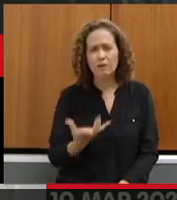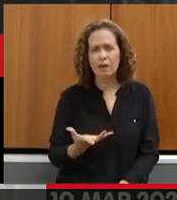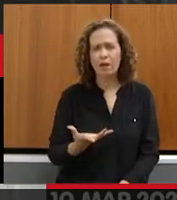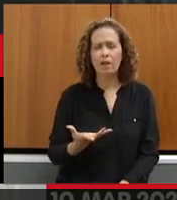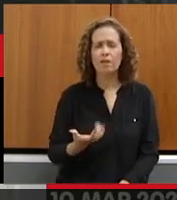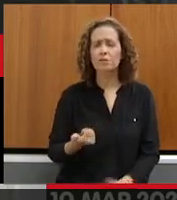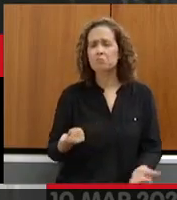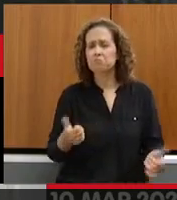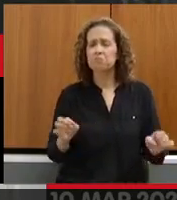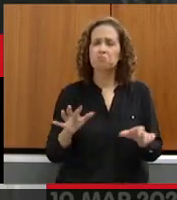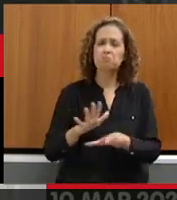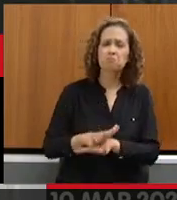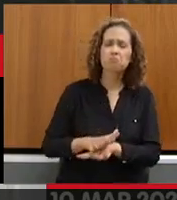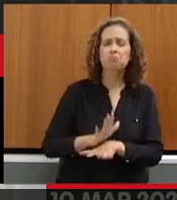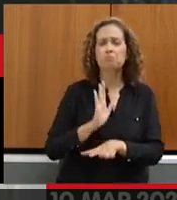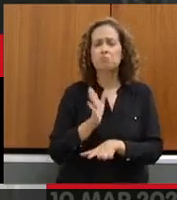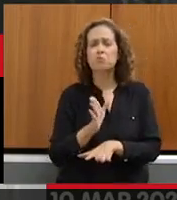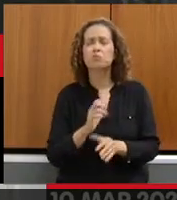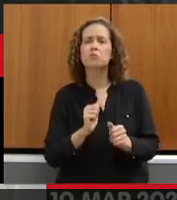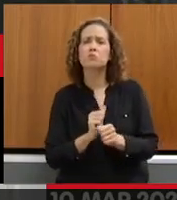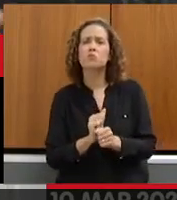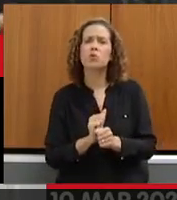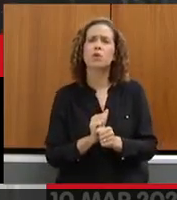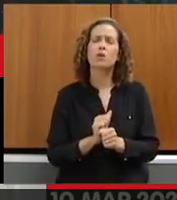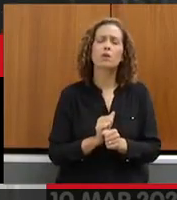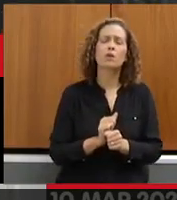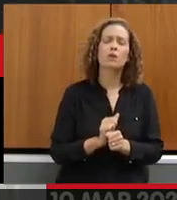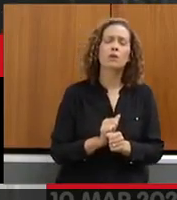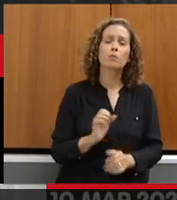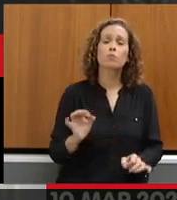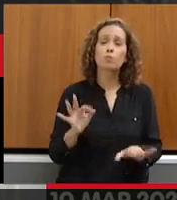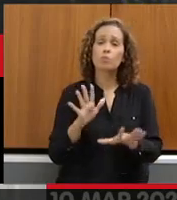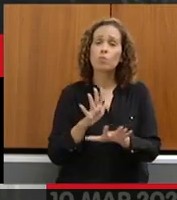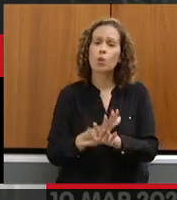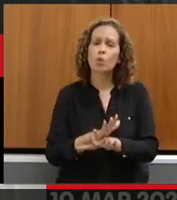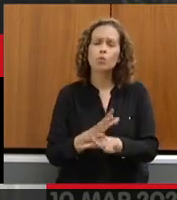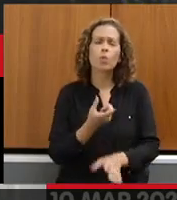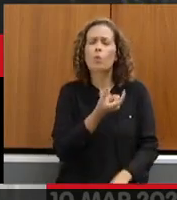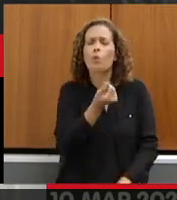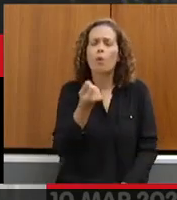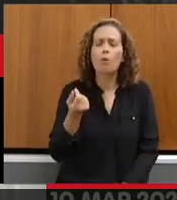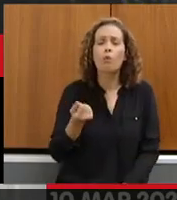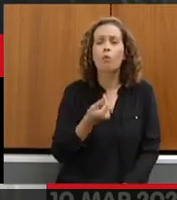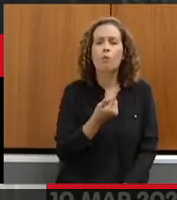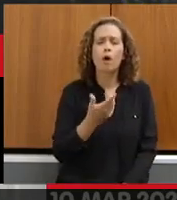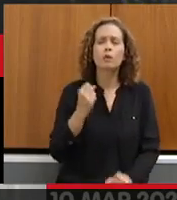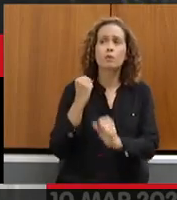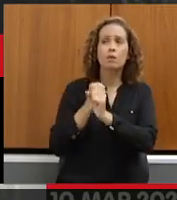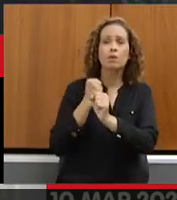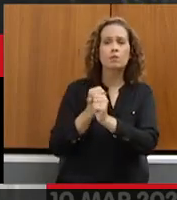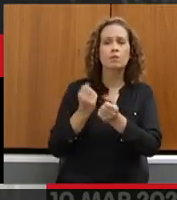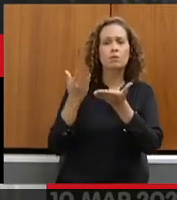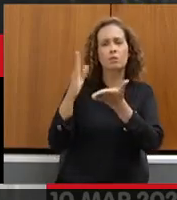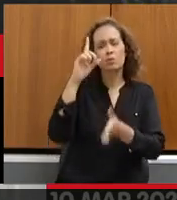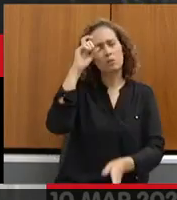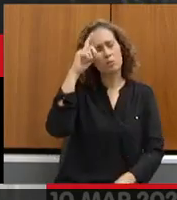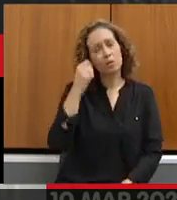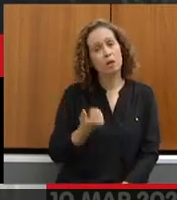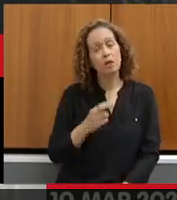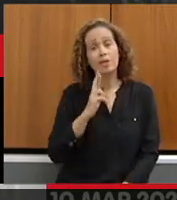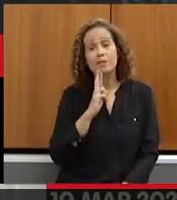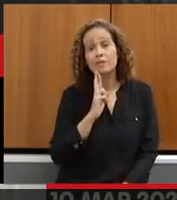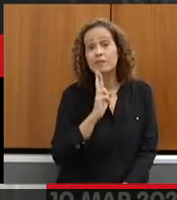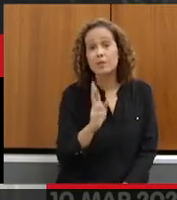com essa finalização se já tem o modelo definido e a forma de custeio do hospital porque esta resposta